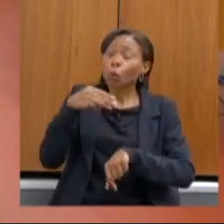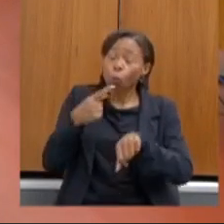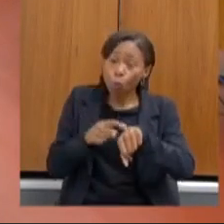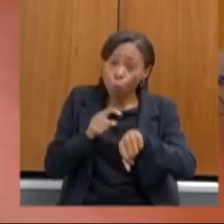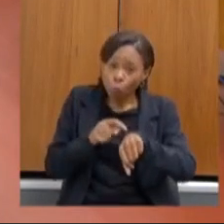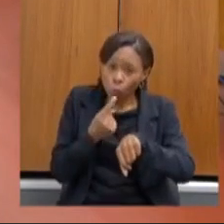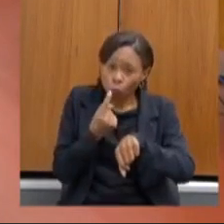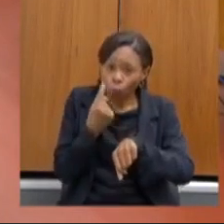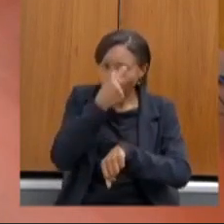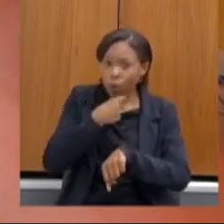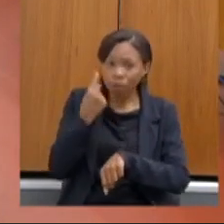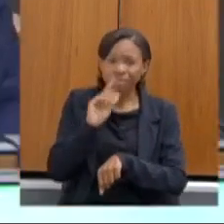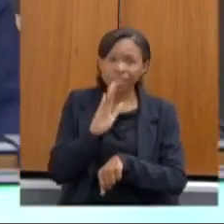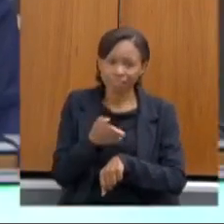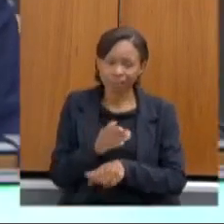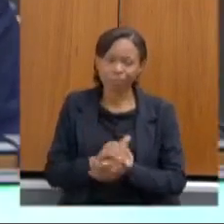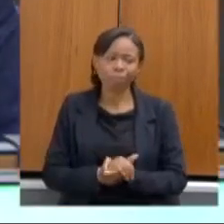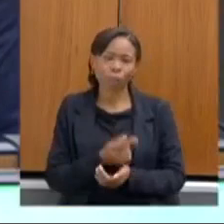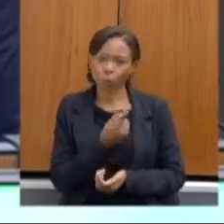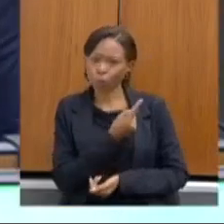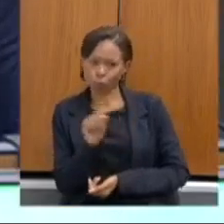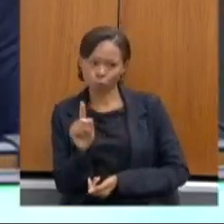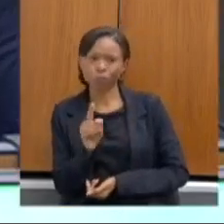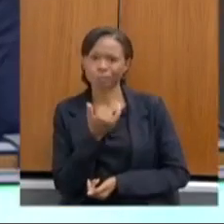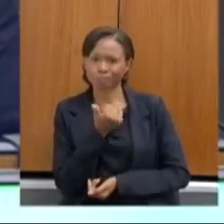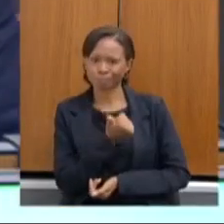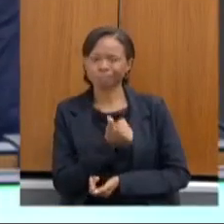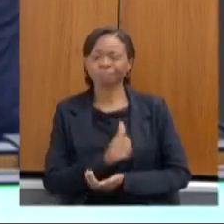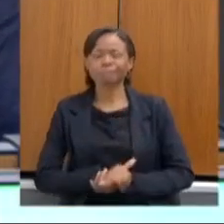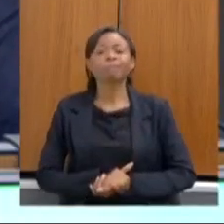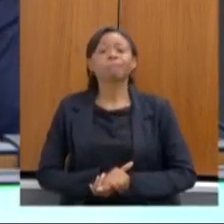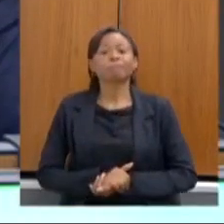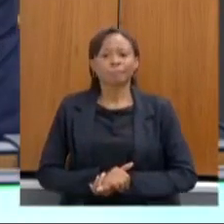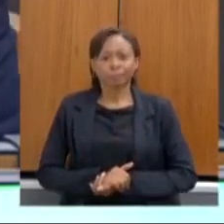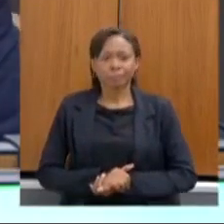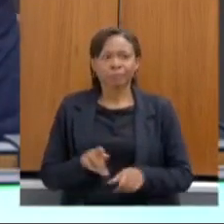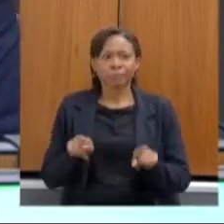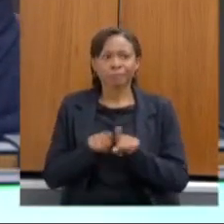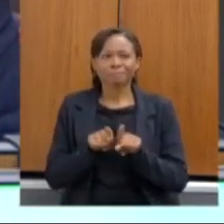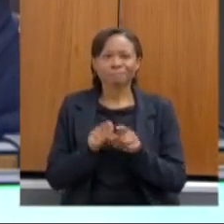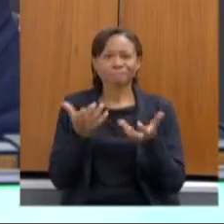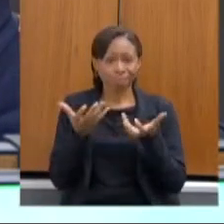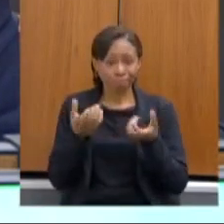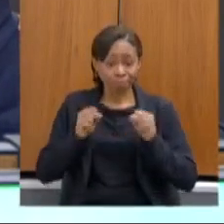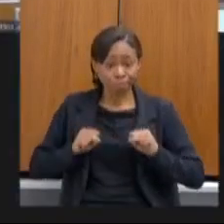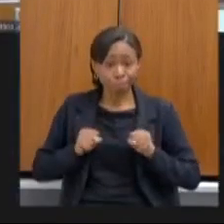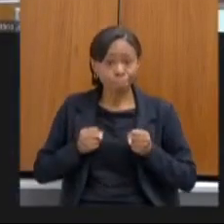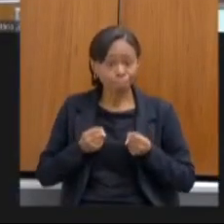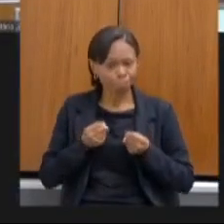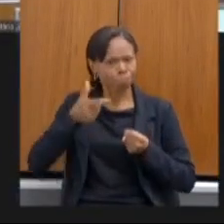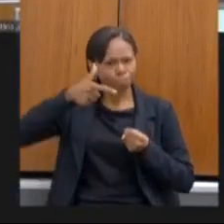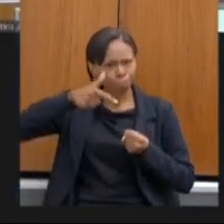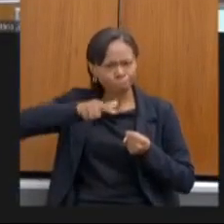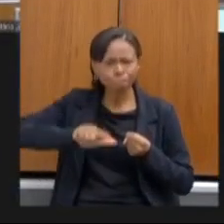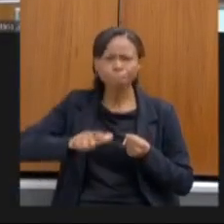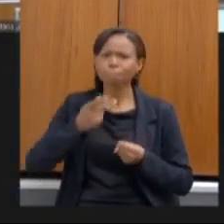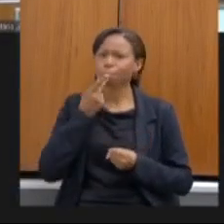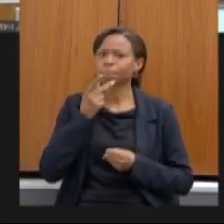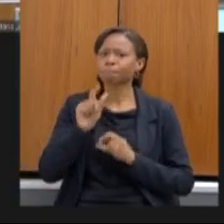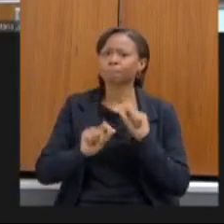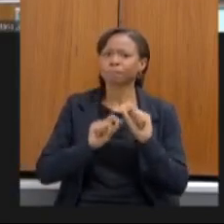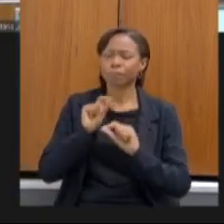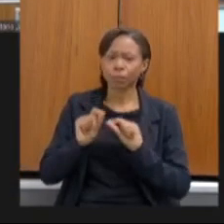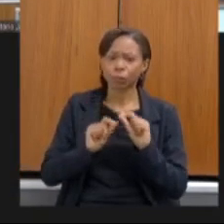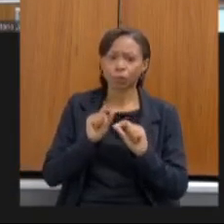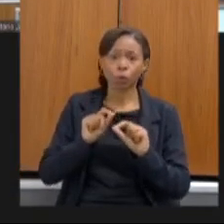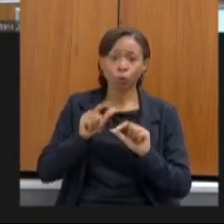disposição da última eu queria também né reforçar aqui o empenho do deputado